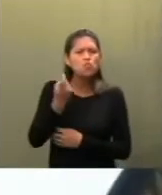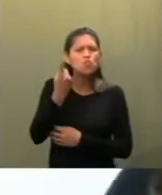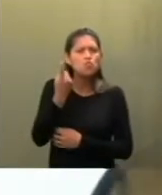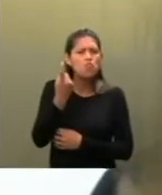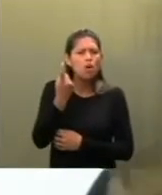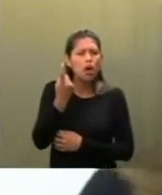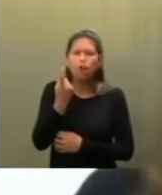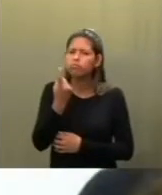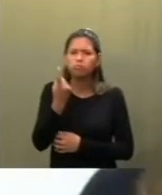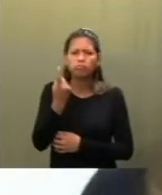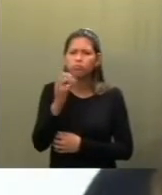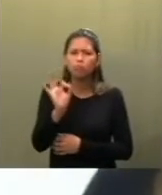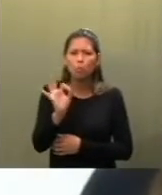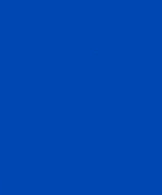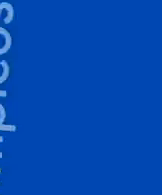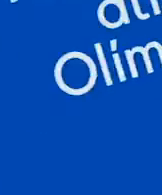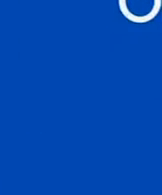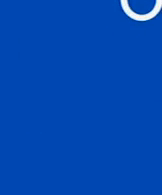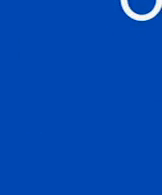sequer ao esporte.